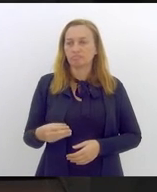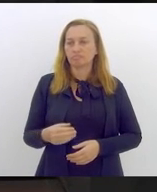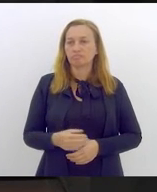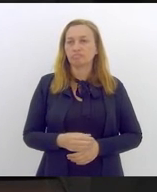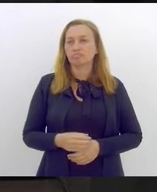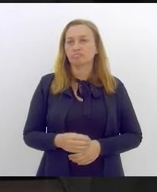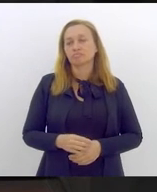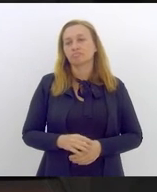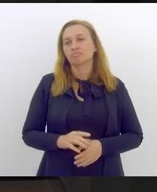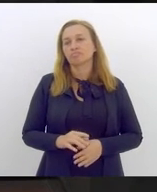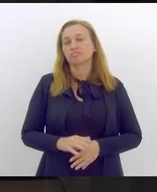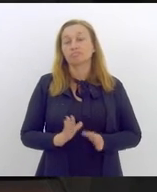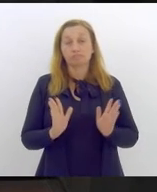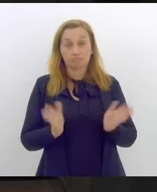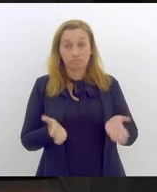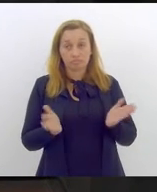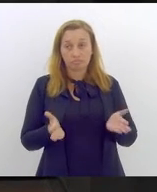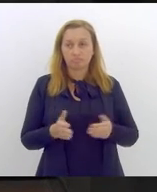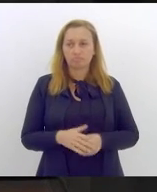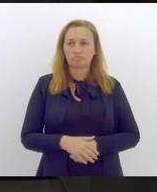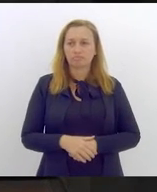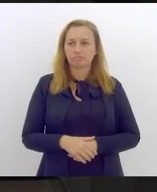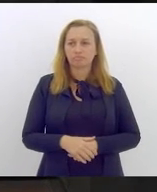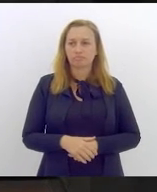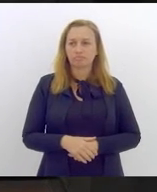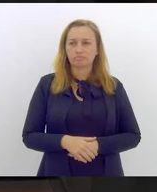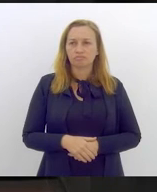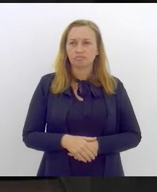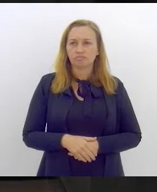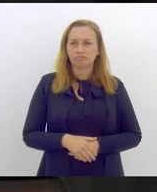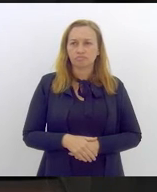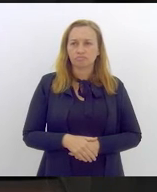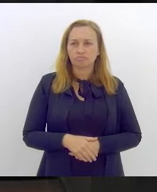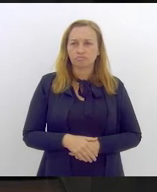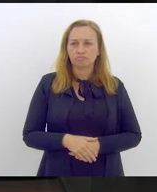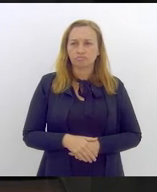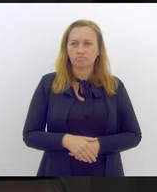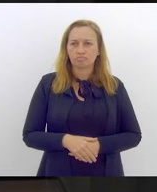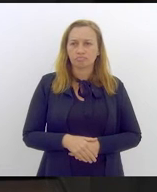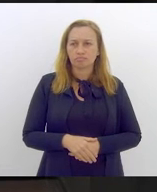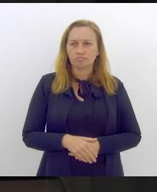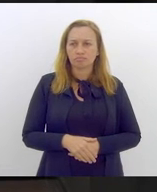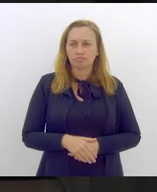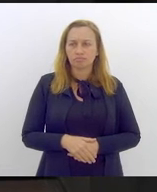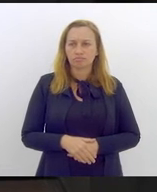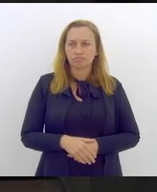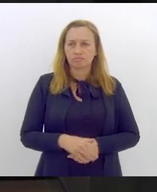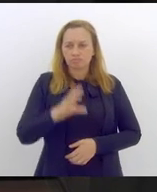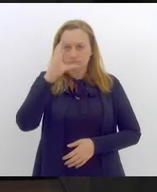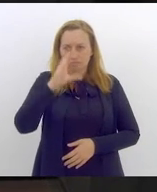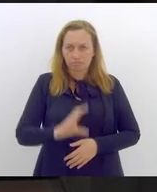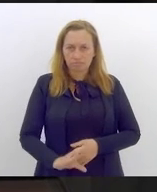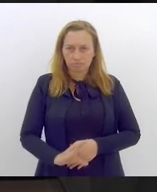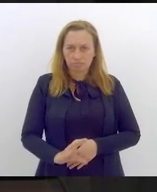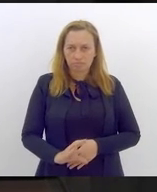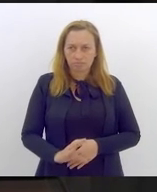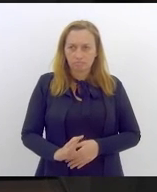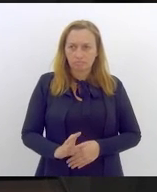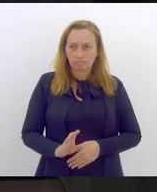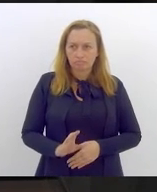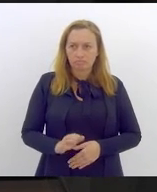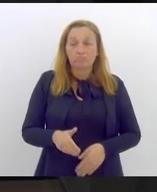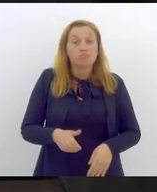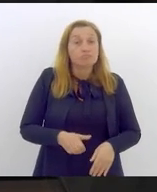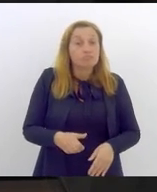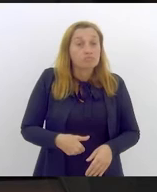uma suavizada agora no estômago na boca do cidadão carente a